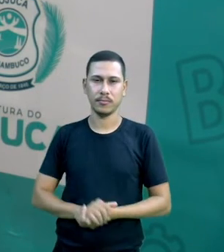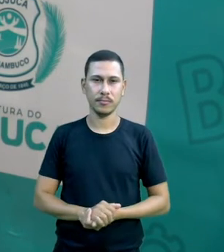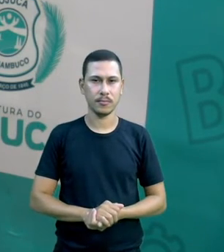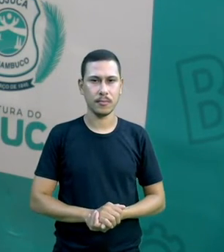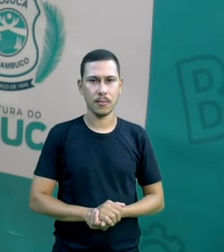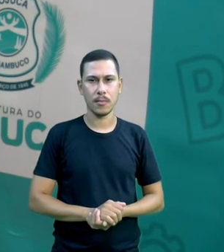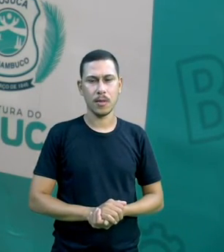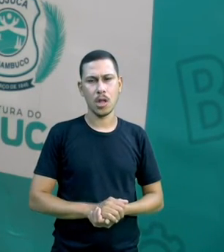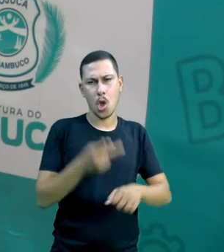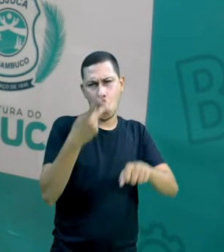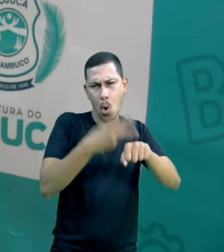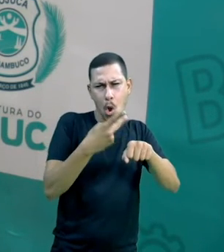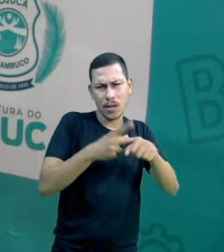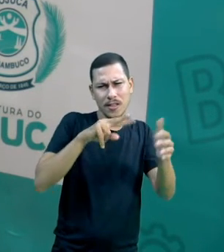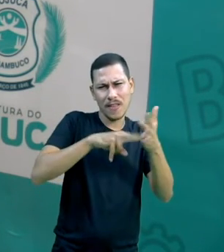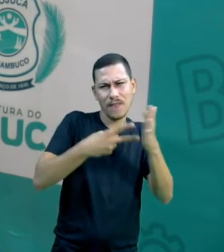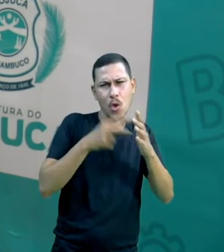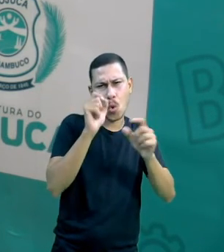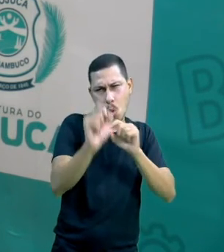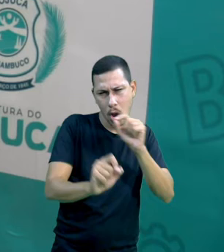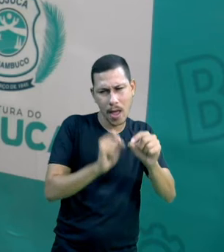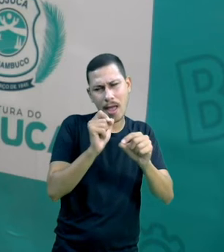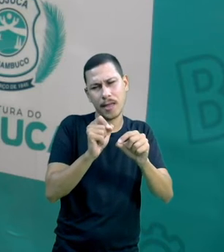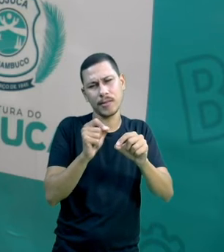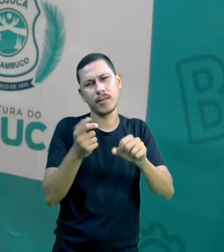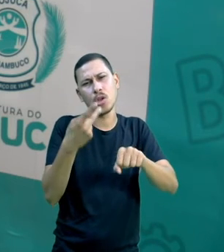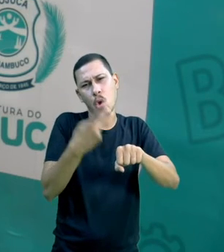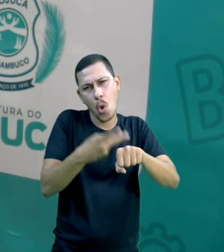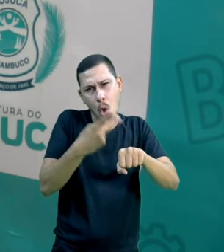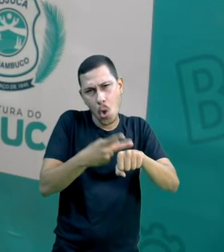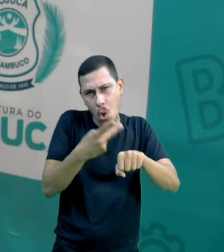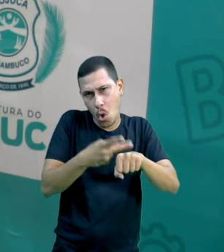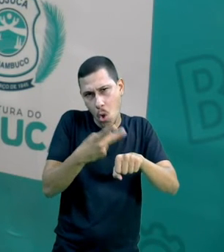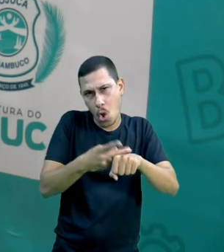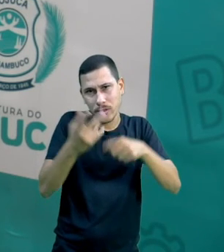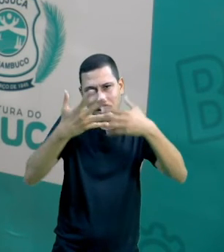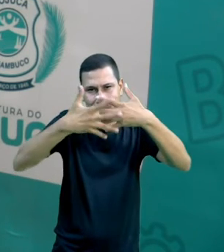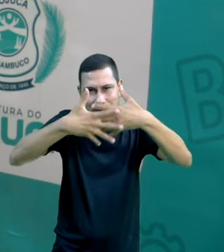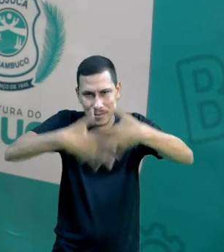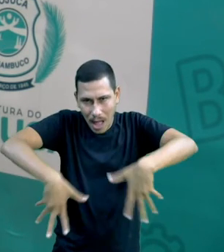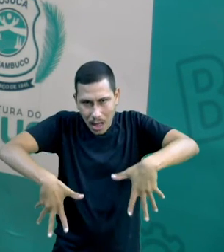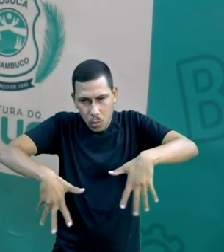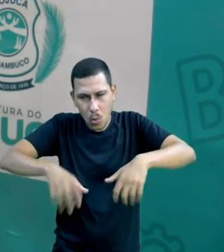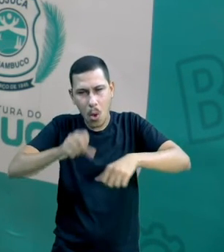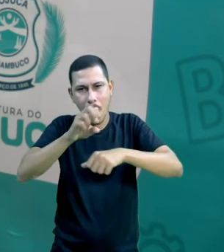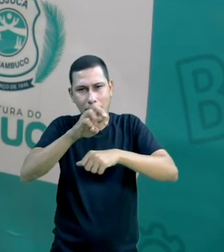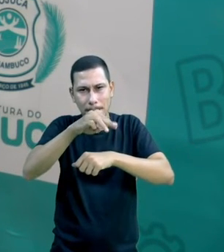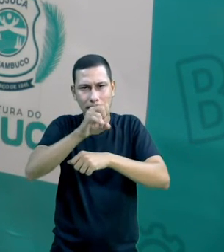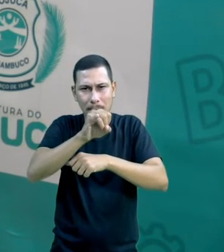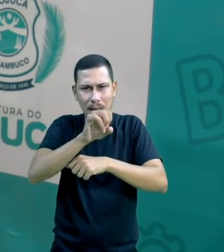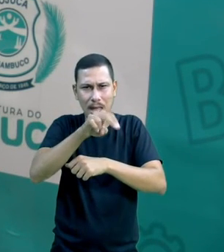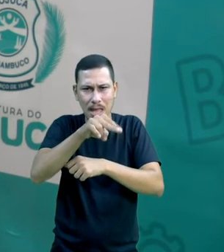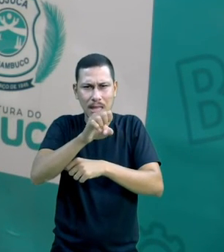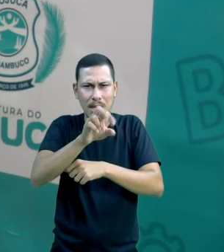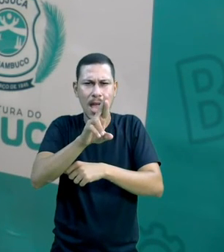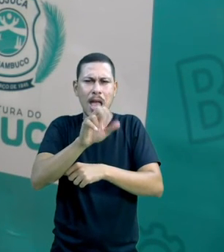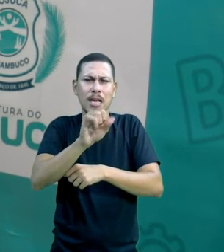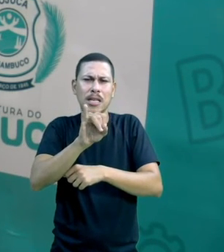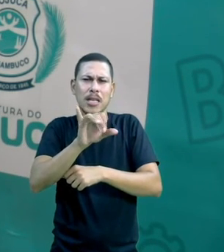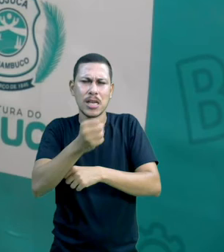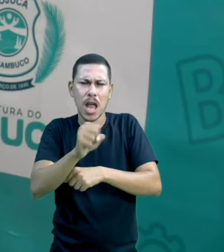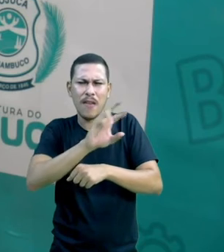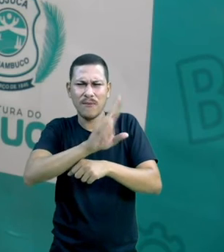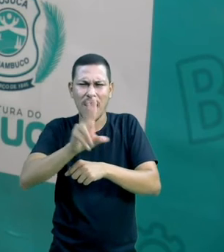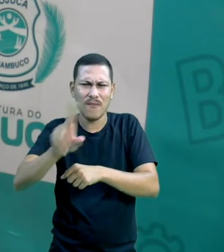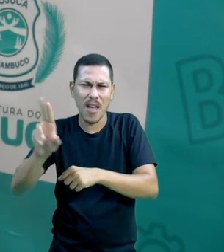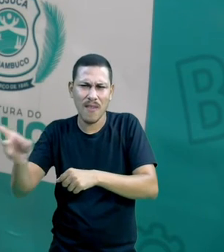que é rocha? Rocha é um agregado natural formado por um ou mais minerais e seu processo de formação é